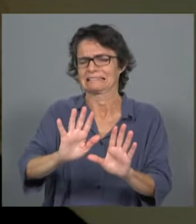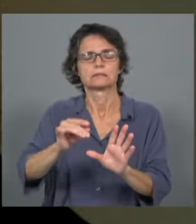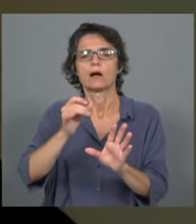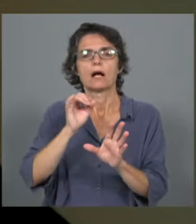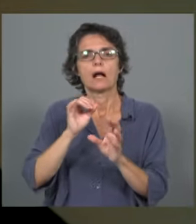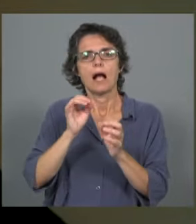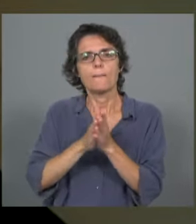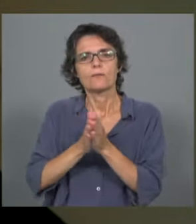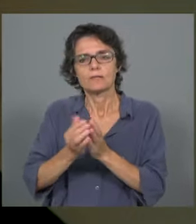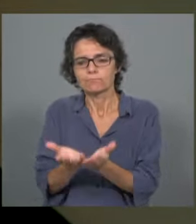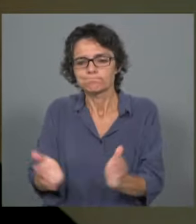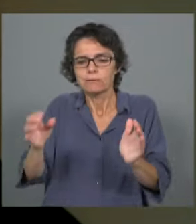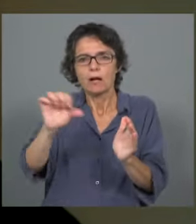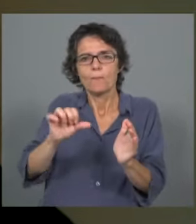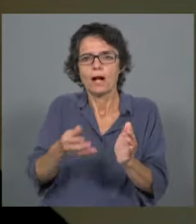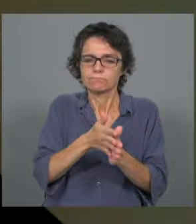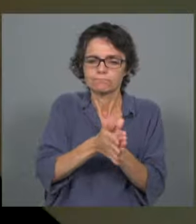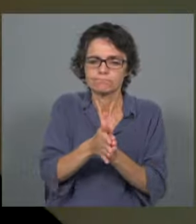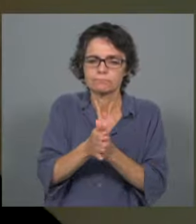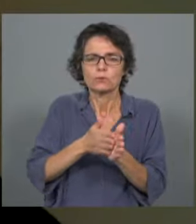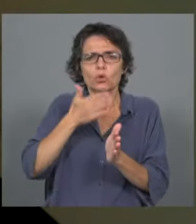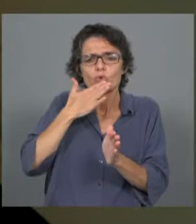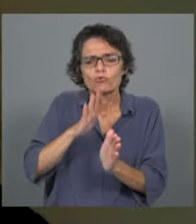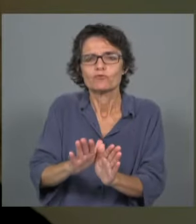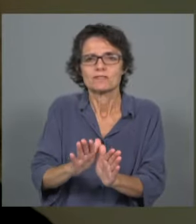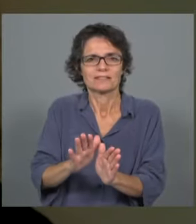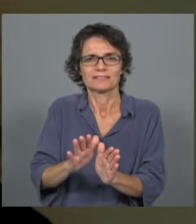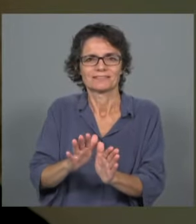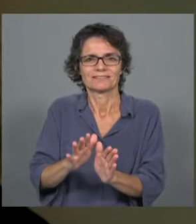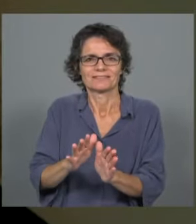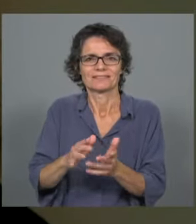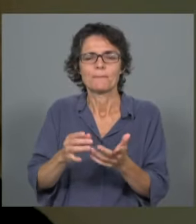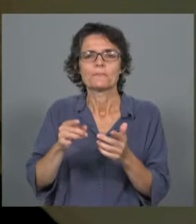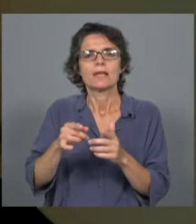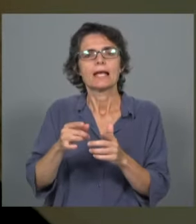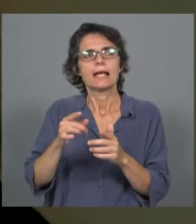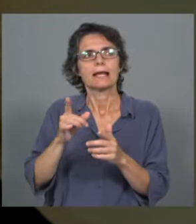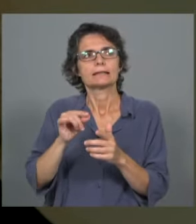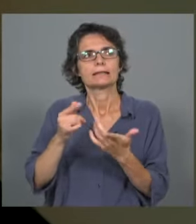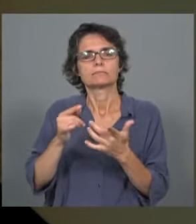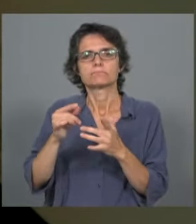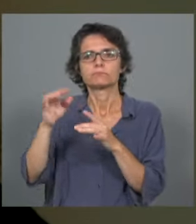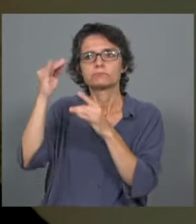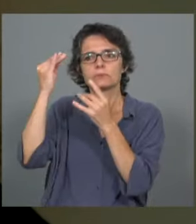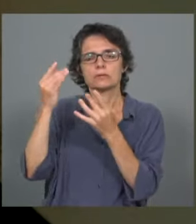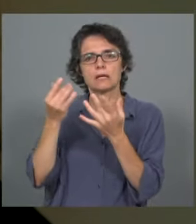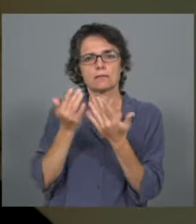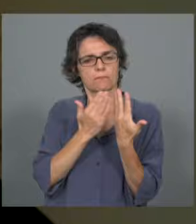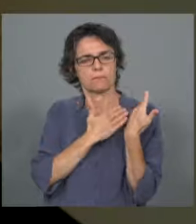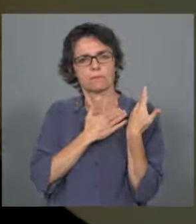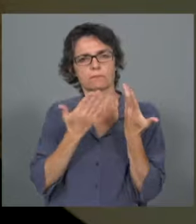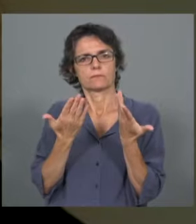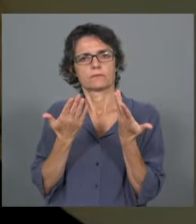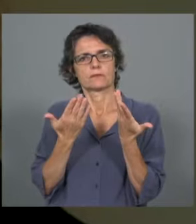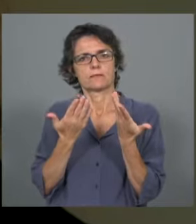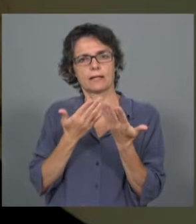e também tivemos uma formação com a responsável de Ecoteologia da Igreja de Inglaterra